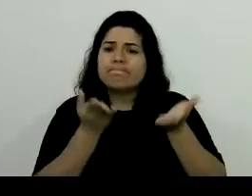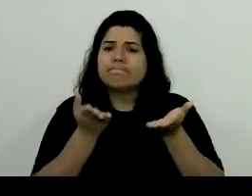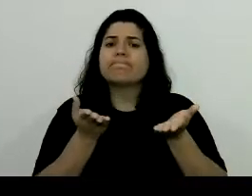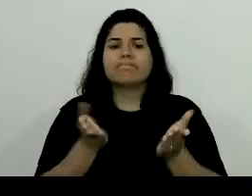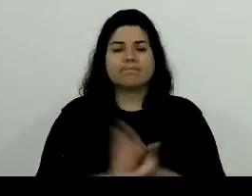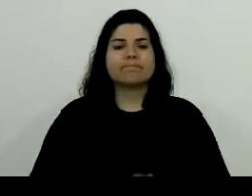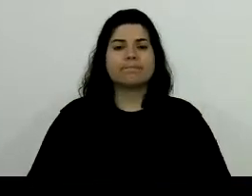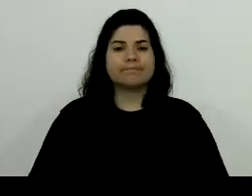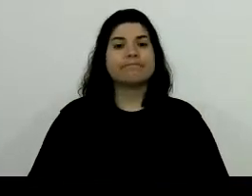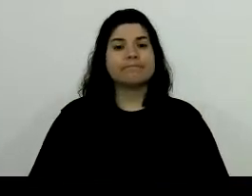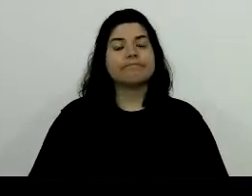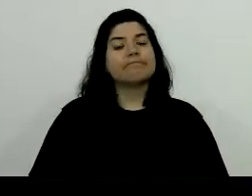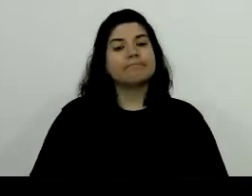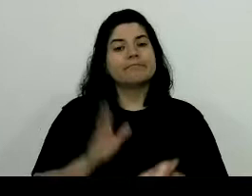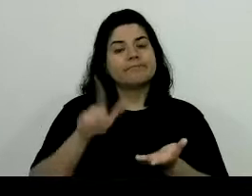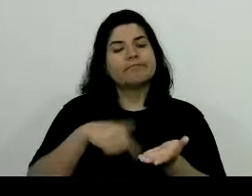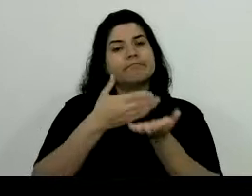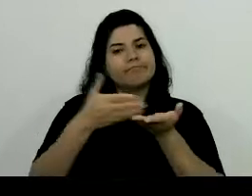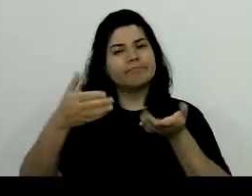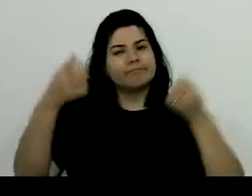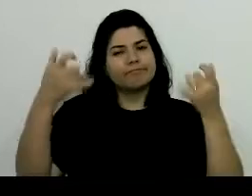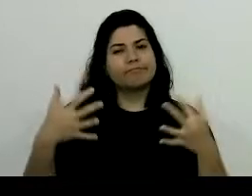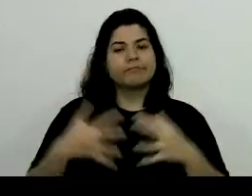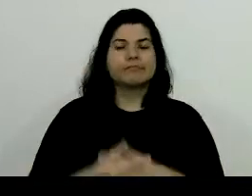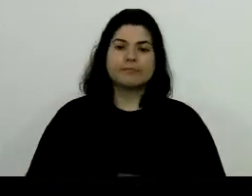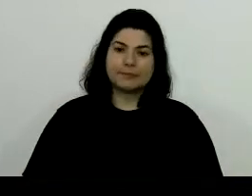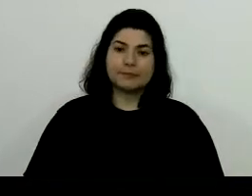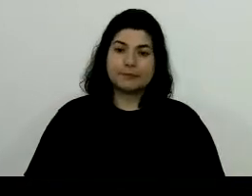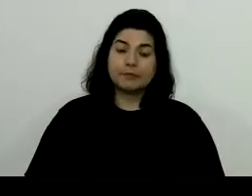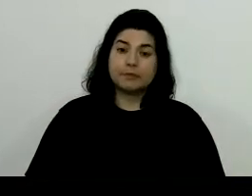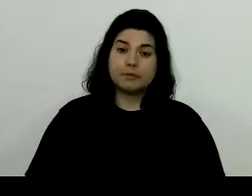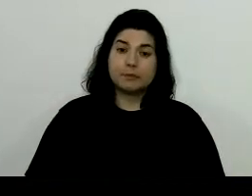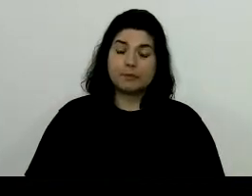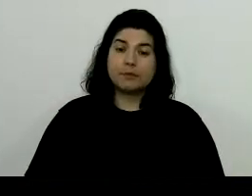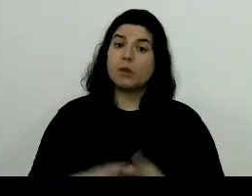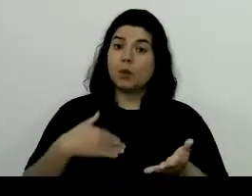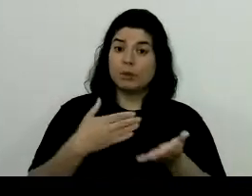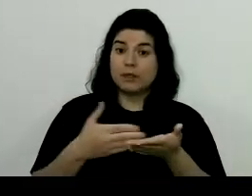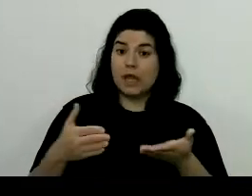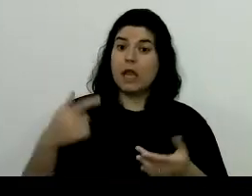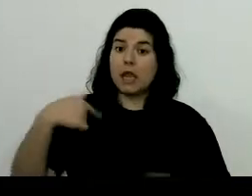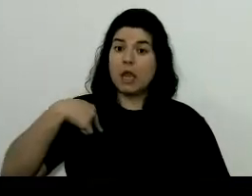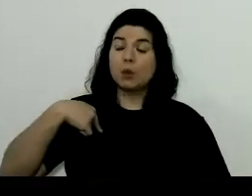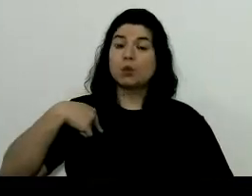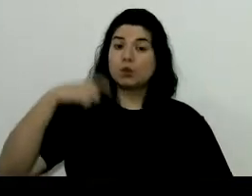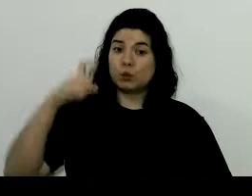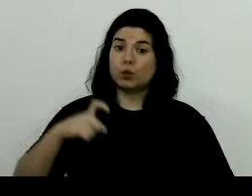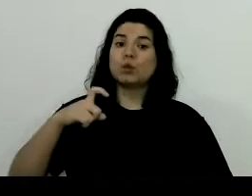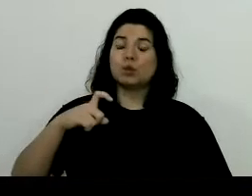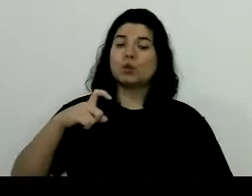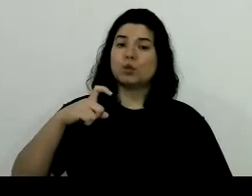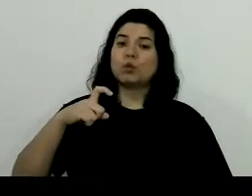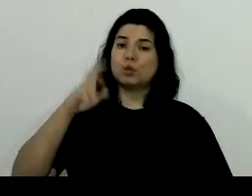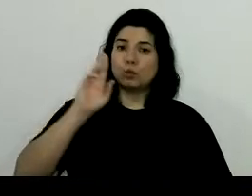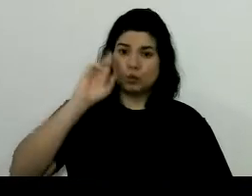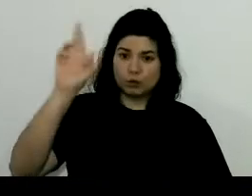tá? Então eu acho que é por aí a minha fala. Para começar, bom, eu sou atual chefe do